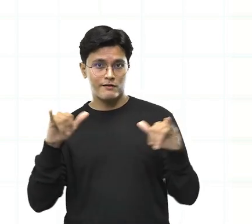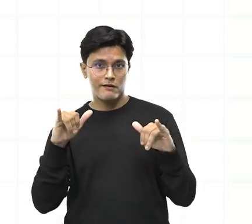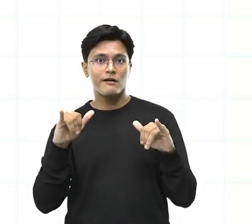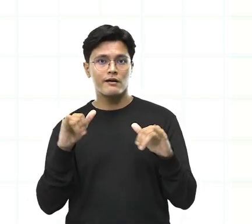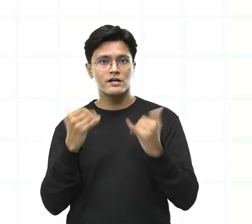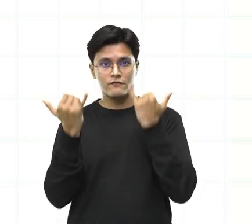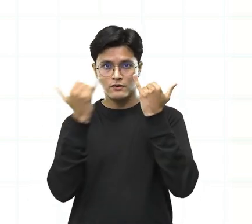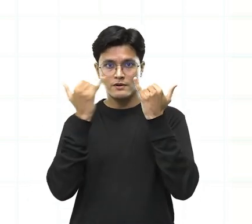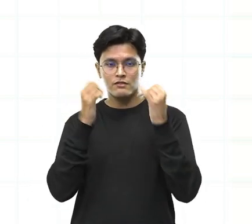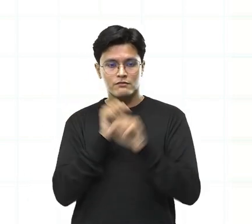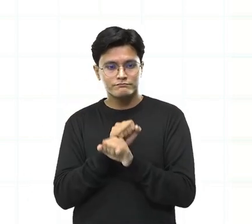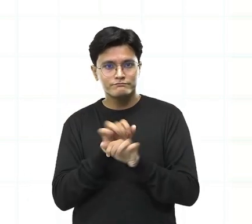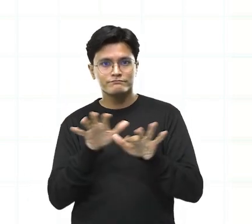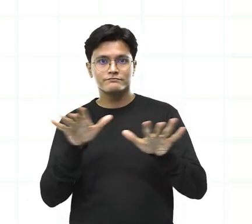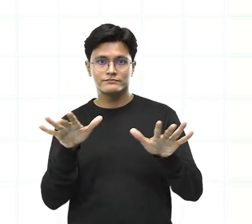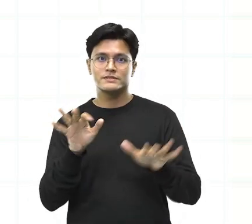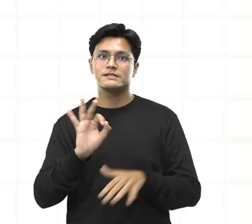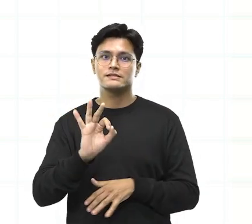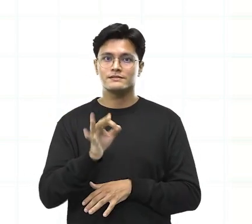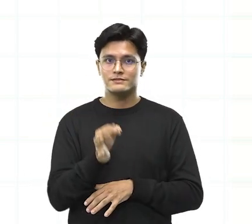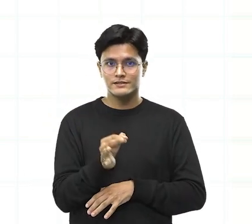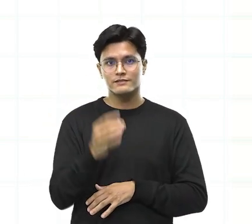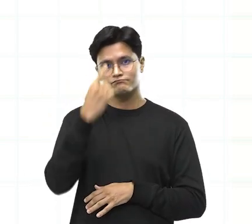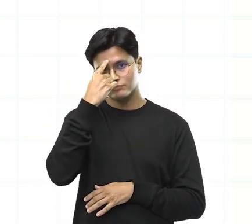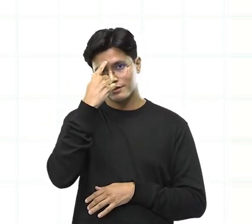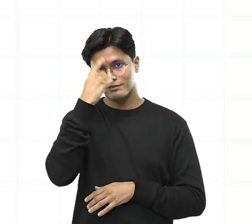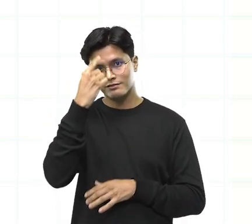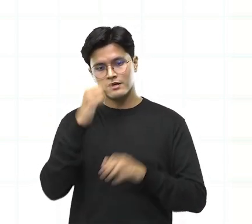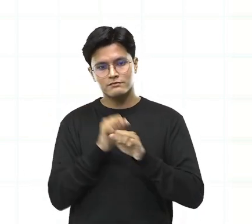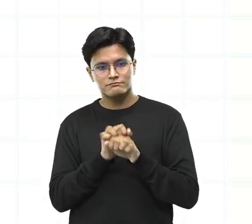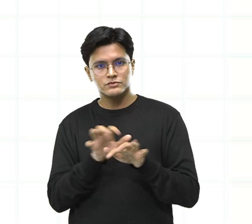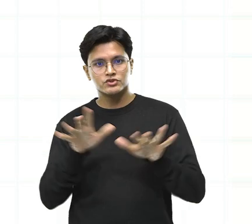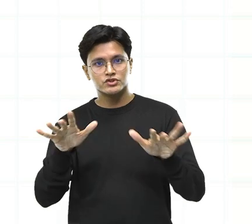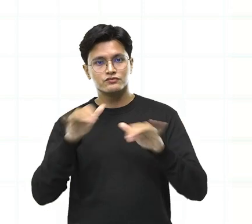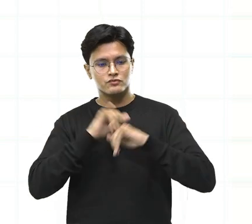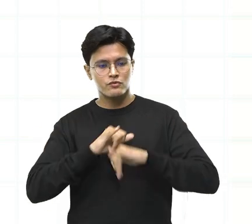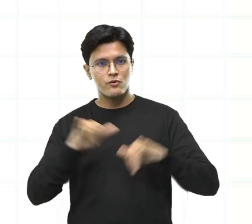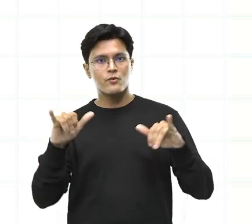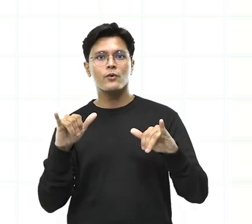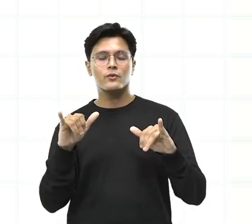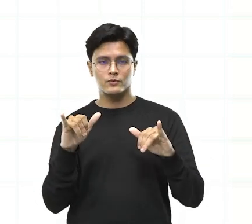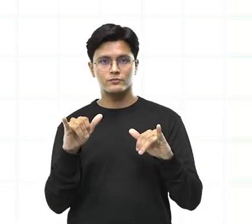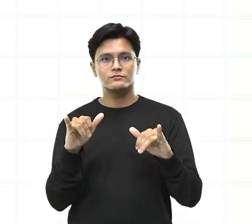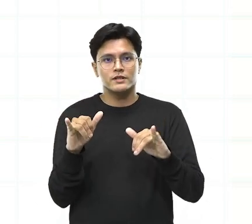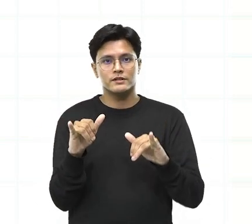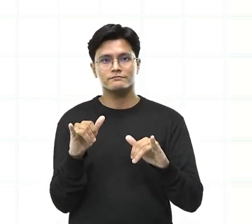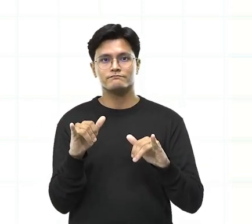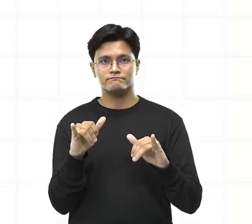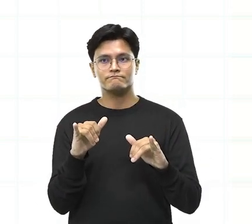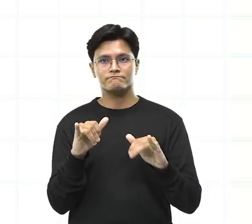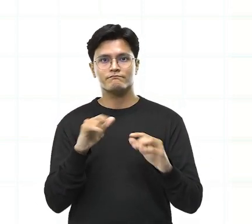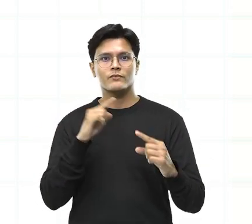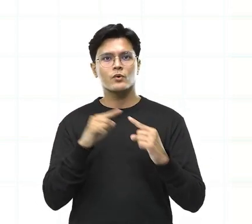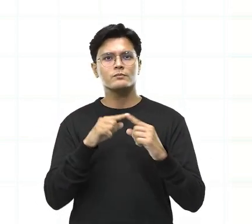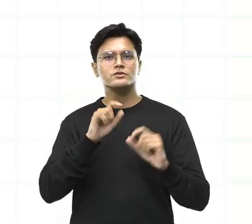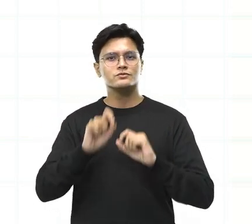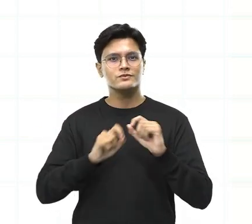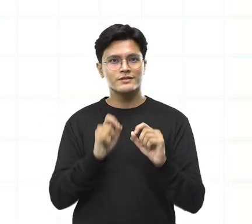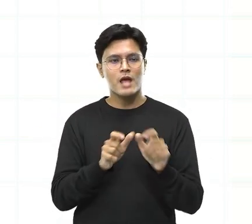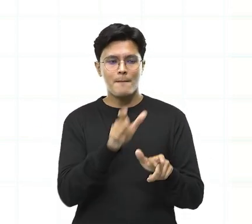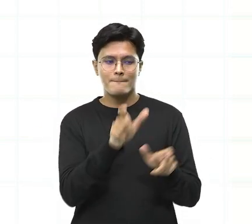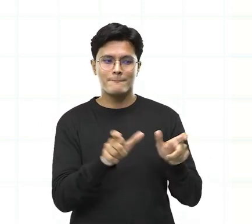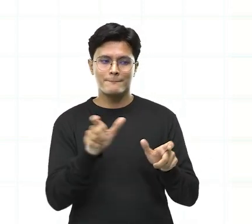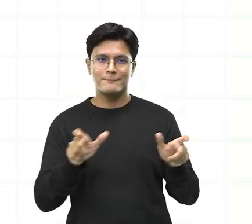propaganda é para divulgar. Eu vou divulgar uma ideia e vou fazer com que alguém faça a